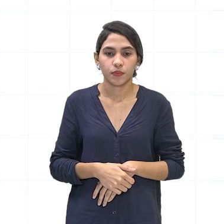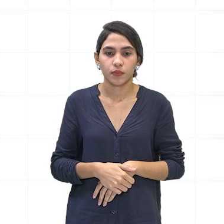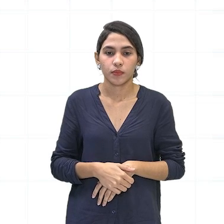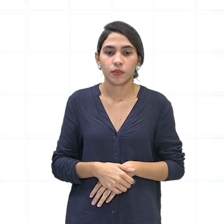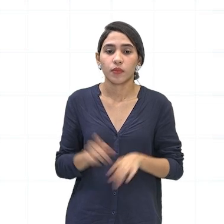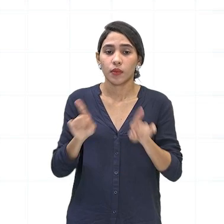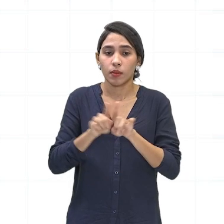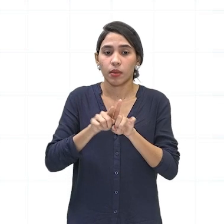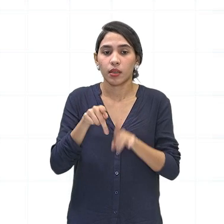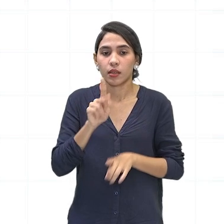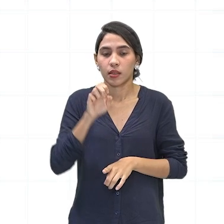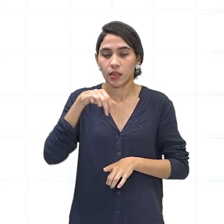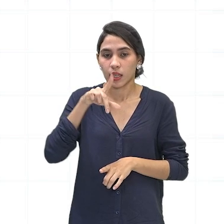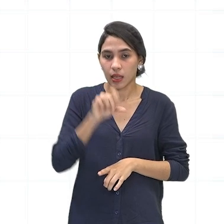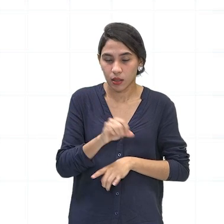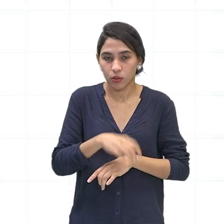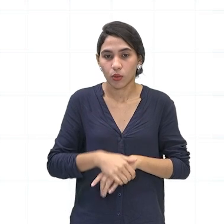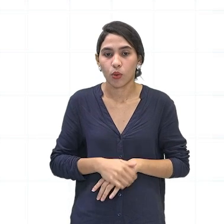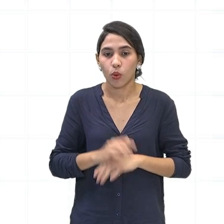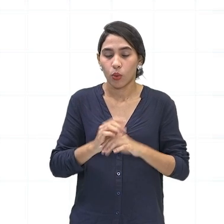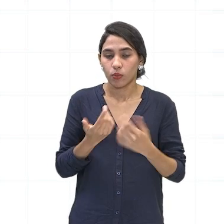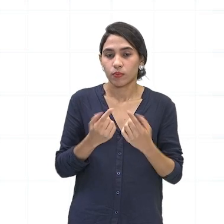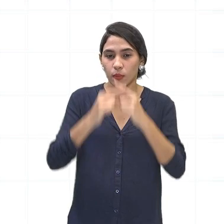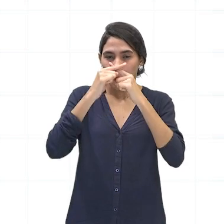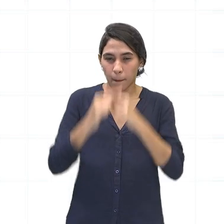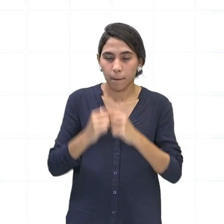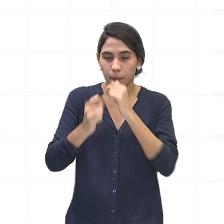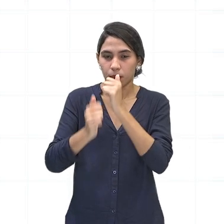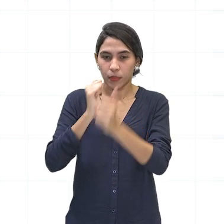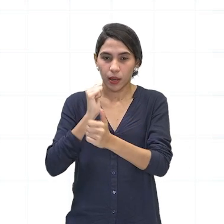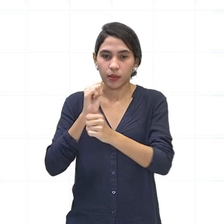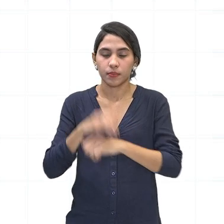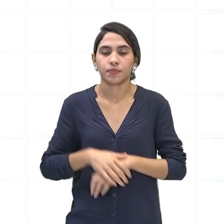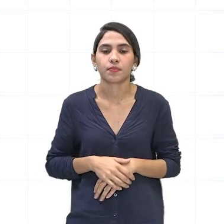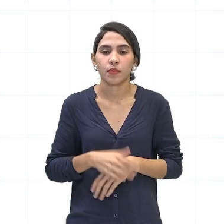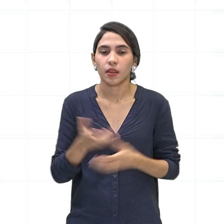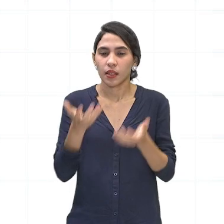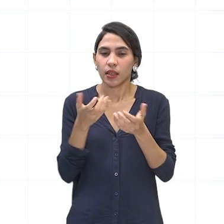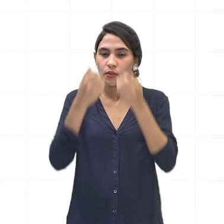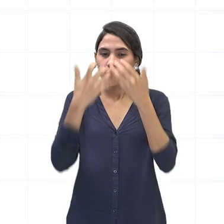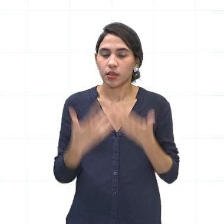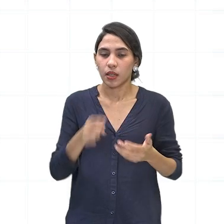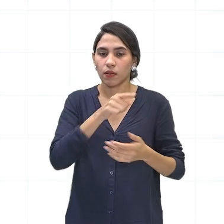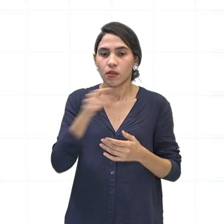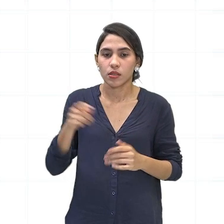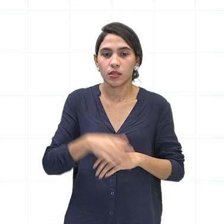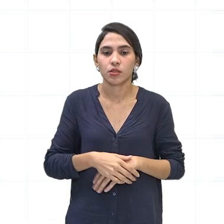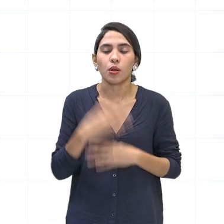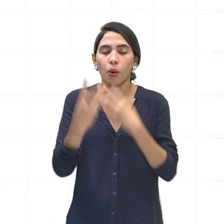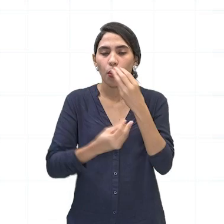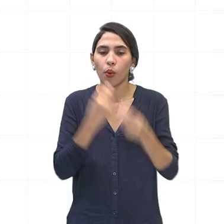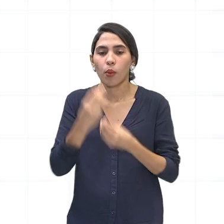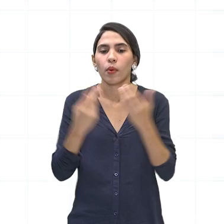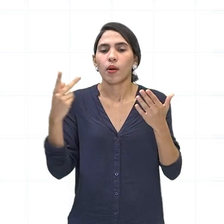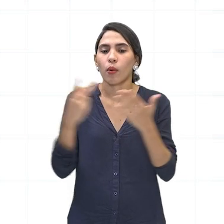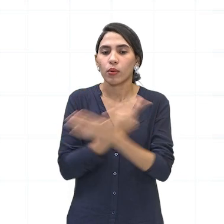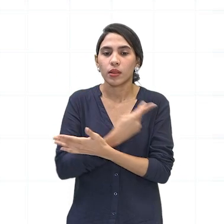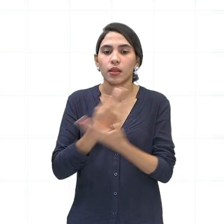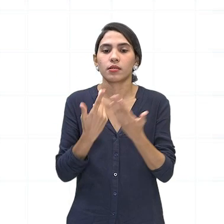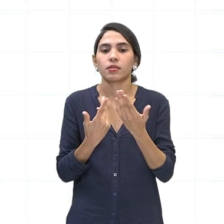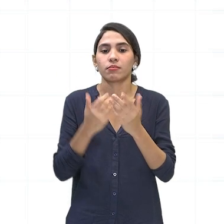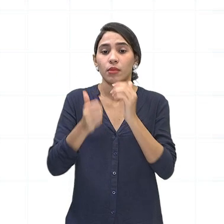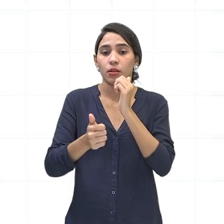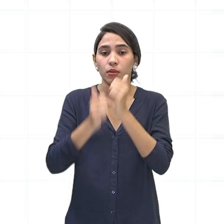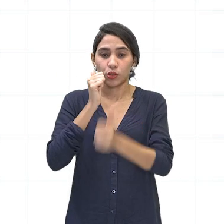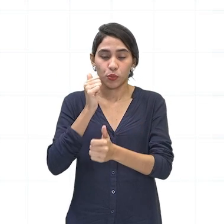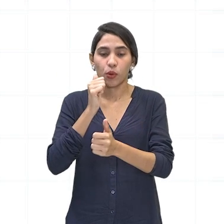do Kendo enquanto luta esportiva, eu quero explicar para vocês agora como é que acontece essa luta, né,